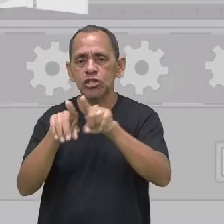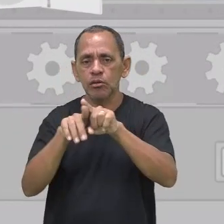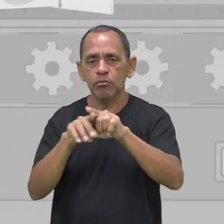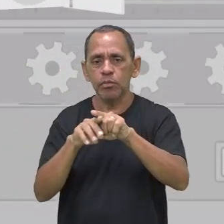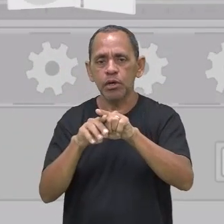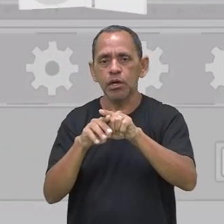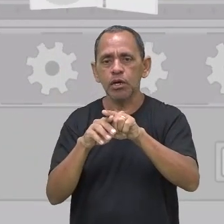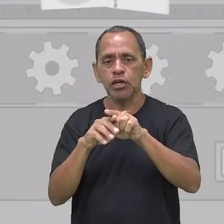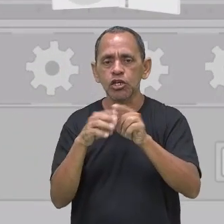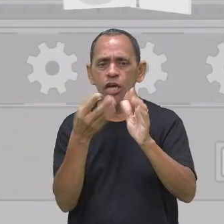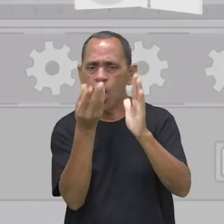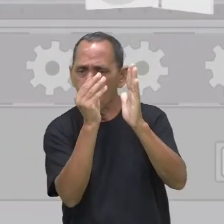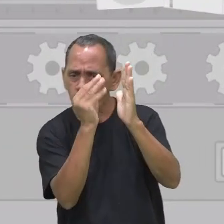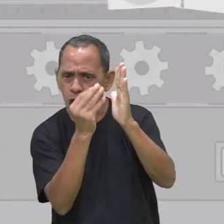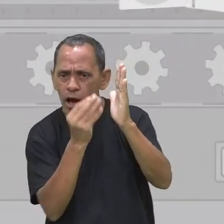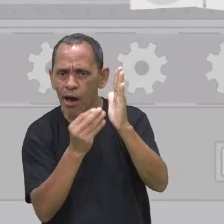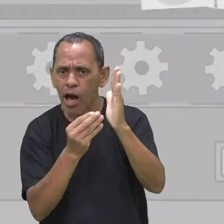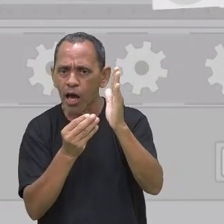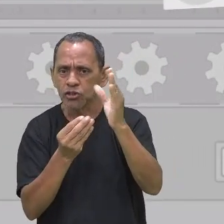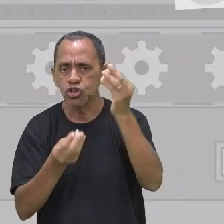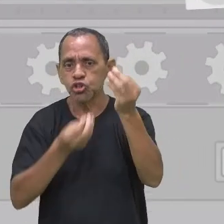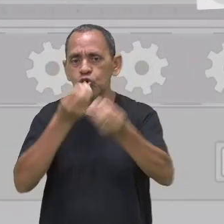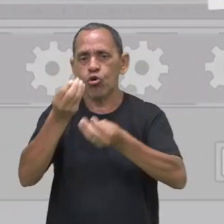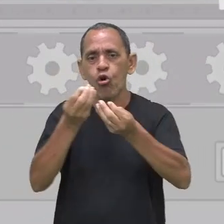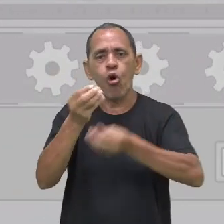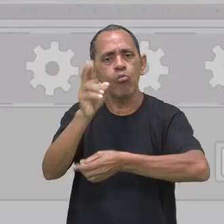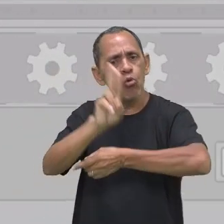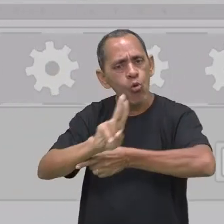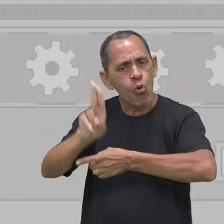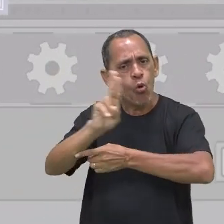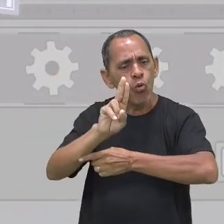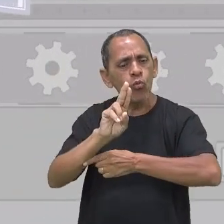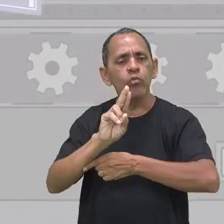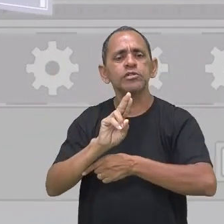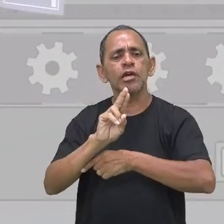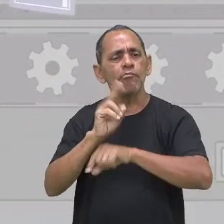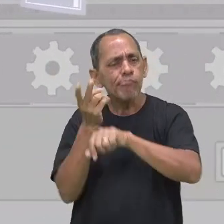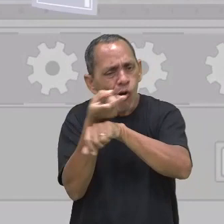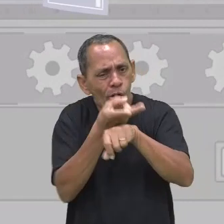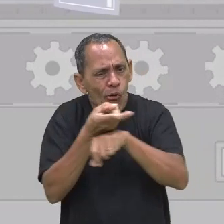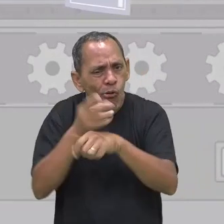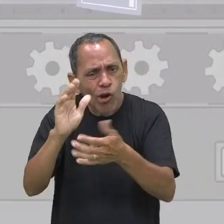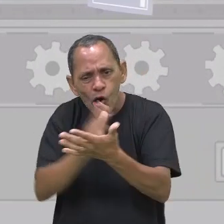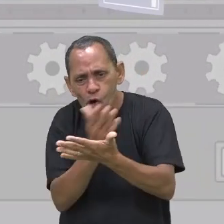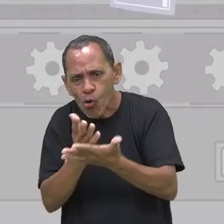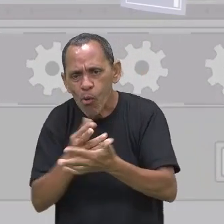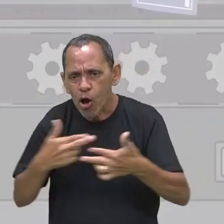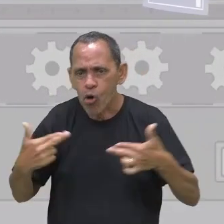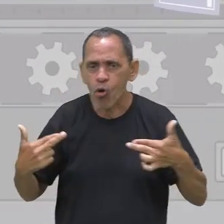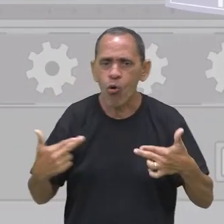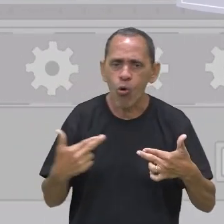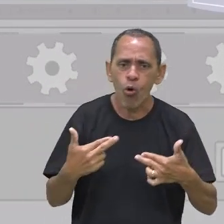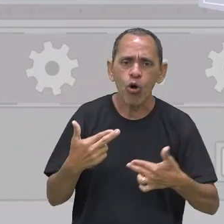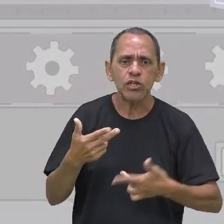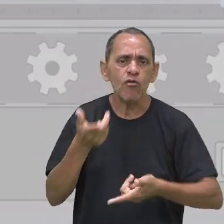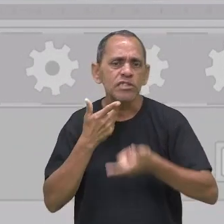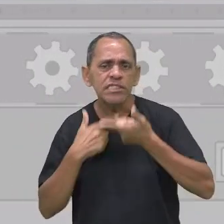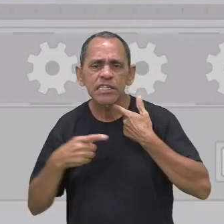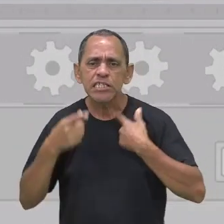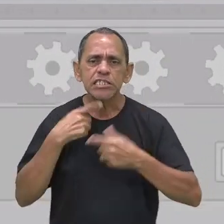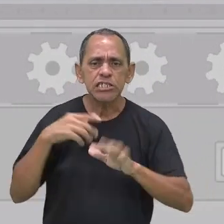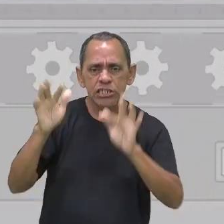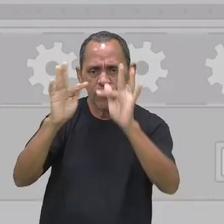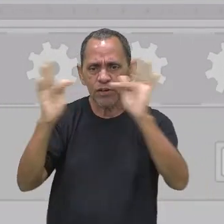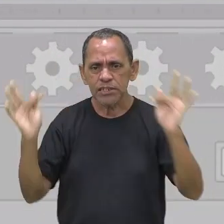que você busque sempre algo, você deseje algo, você deseja essa felicidade e você vai